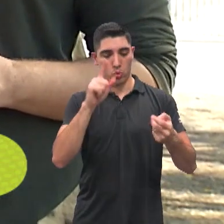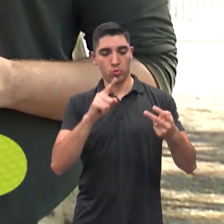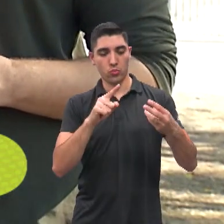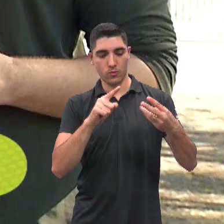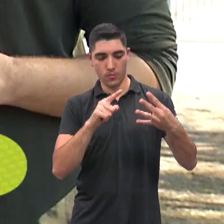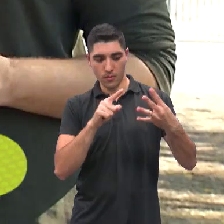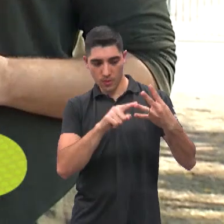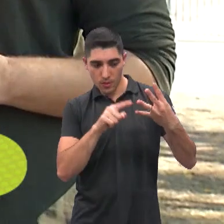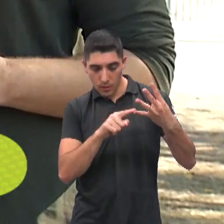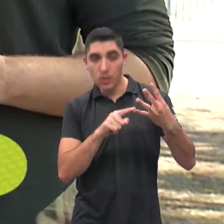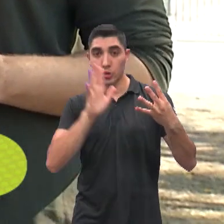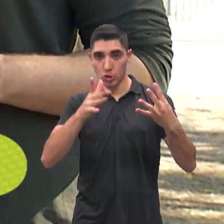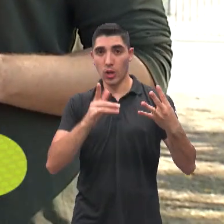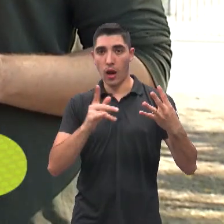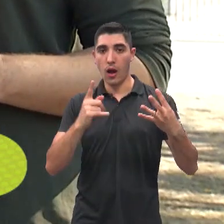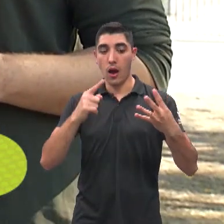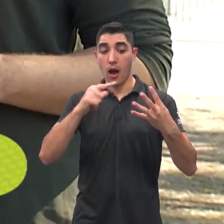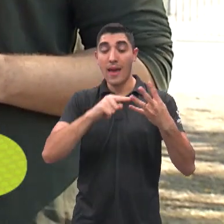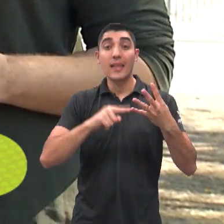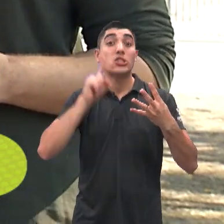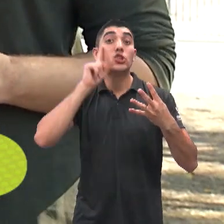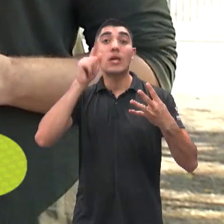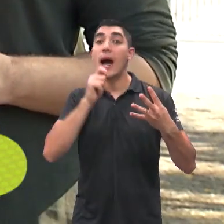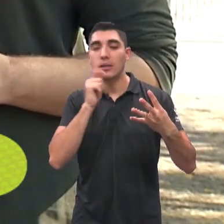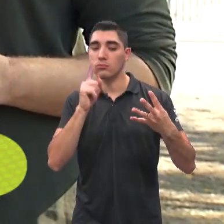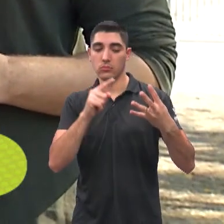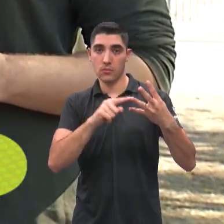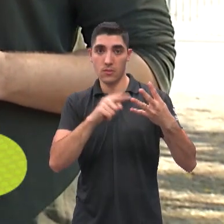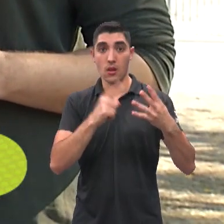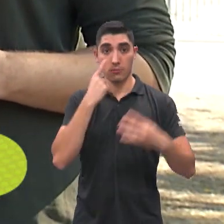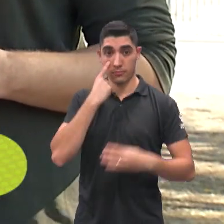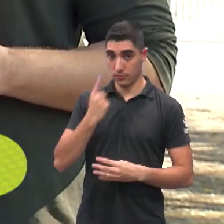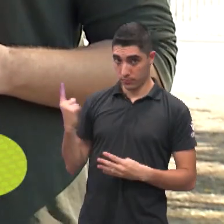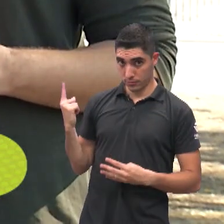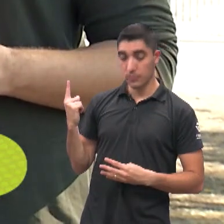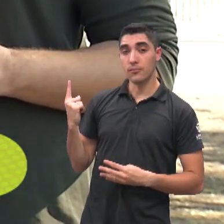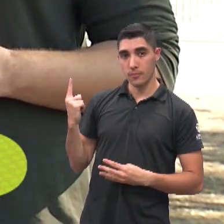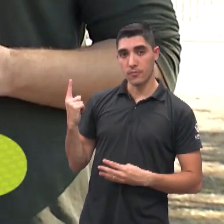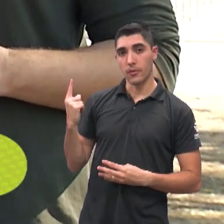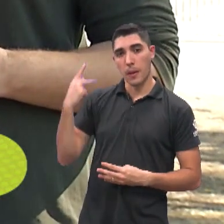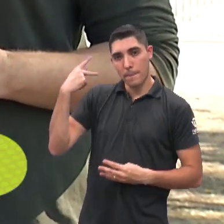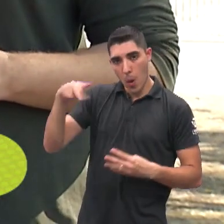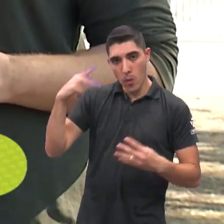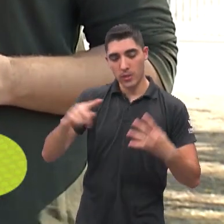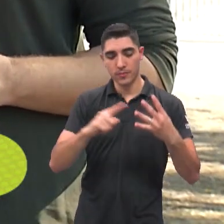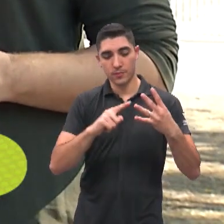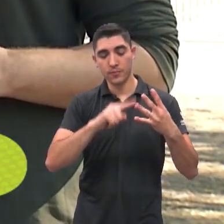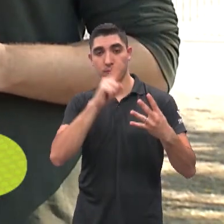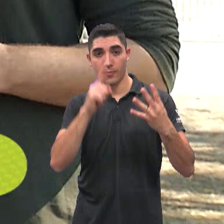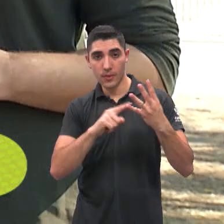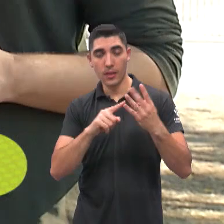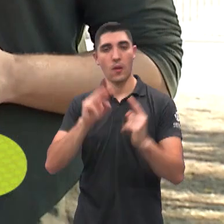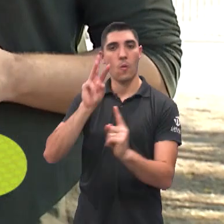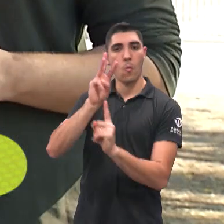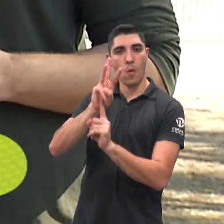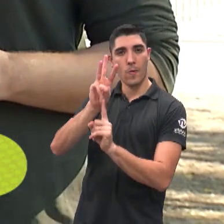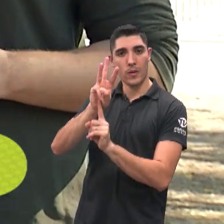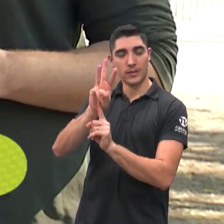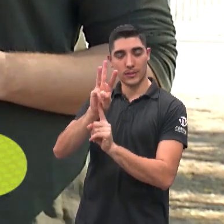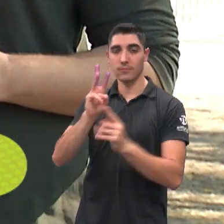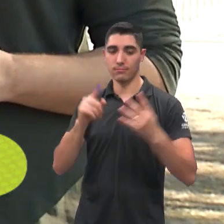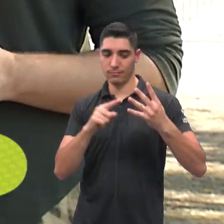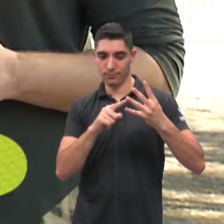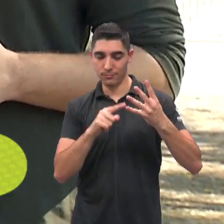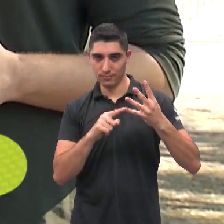sem data definida, mas adversários definidos. Serão Paulista de Jundiaí e também o Água Santa. Para encerrar,